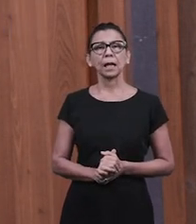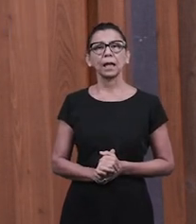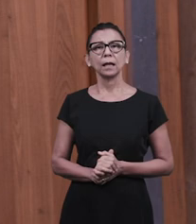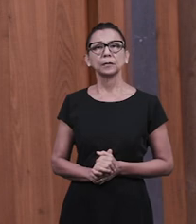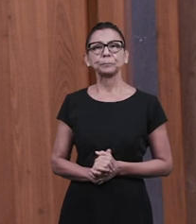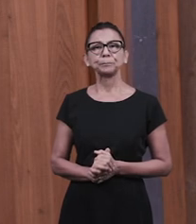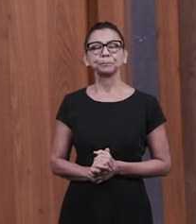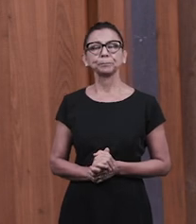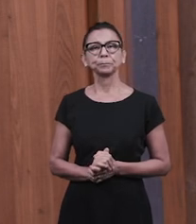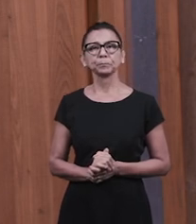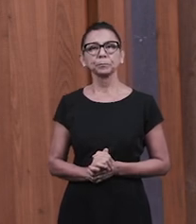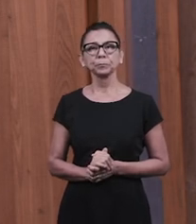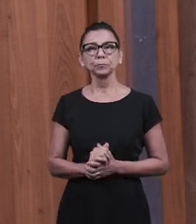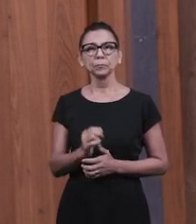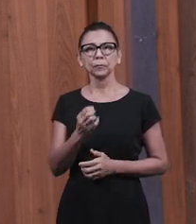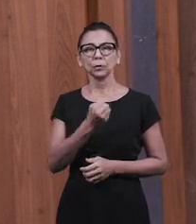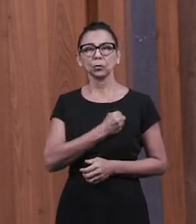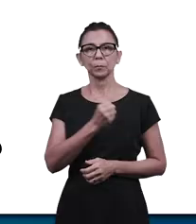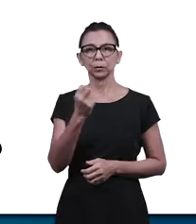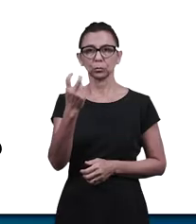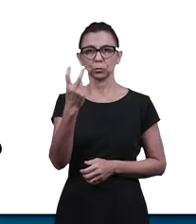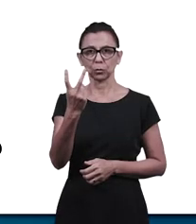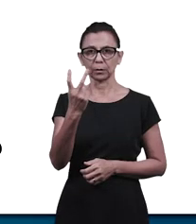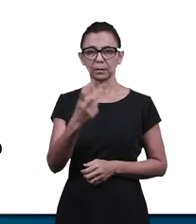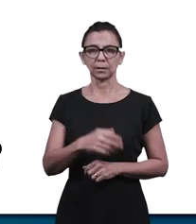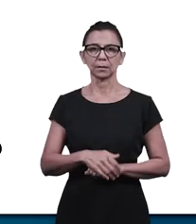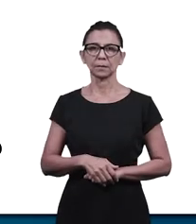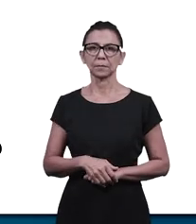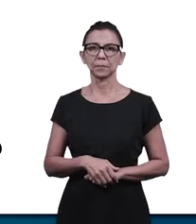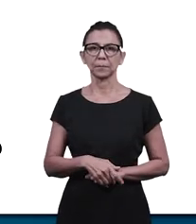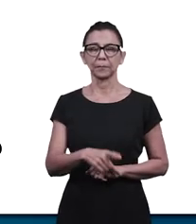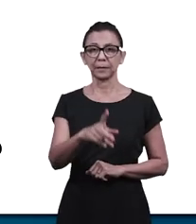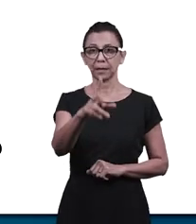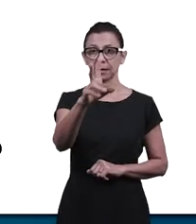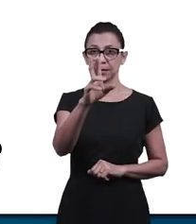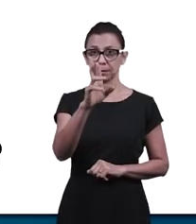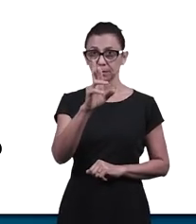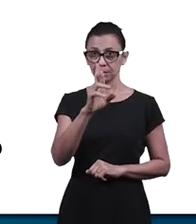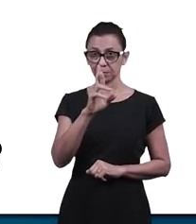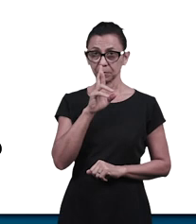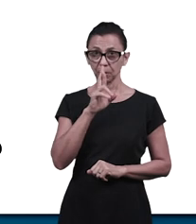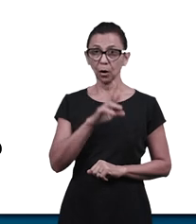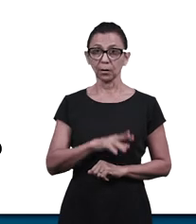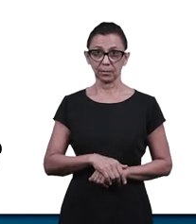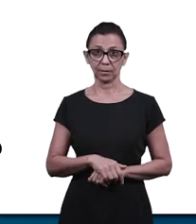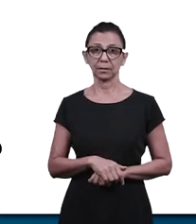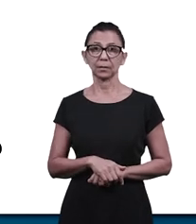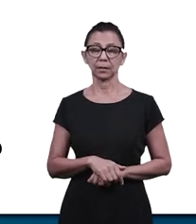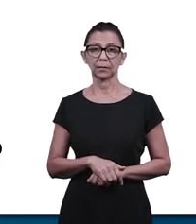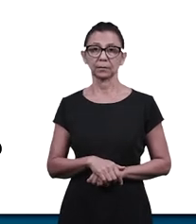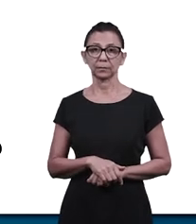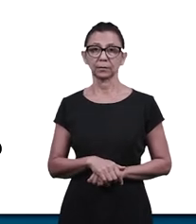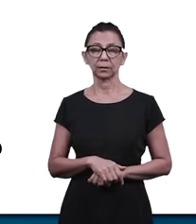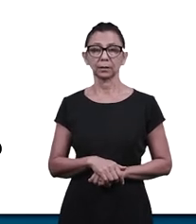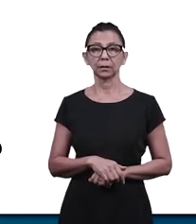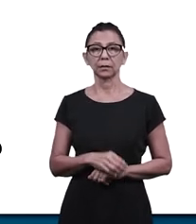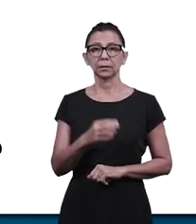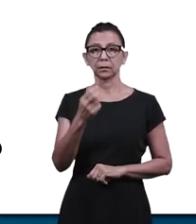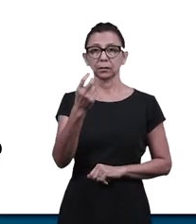2, que é a seguinte: as respostas para as questões deste tópico, ou seja, do item 2, que é